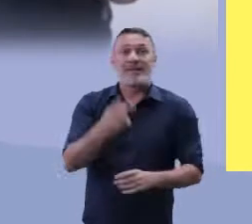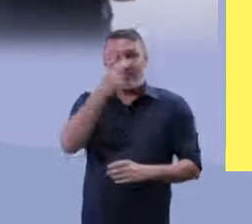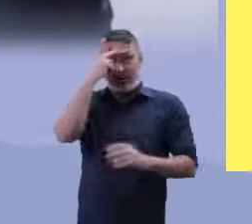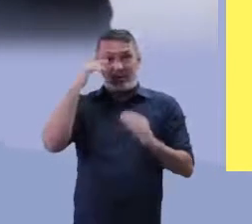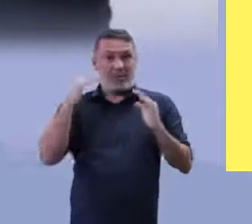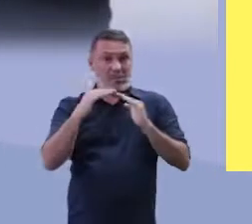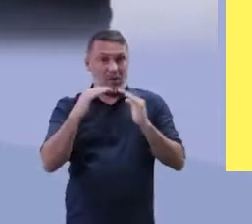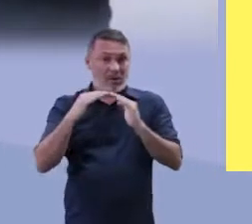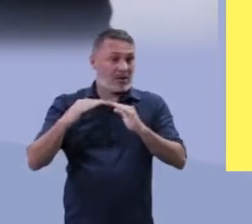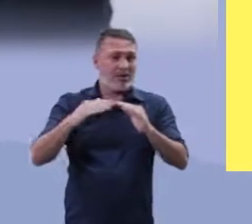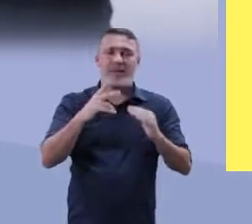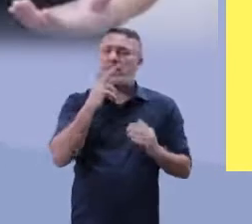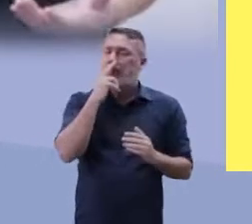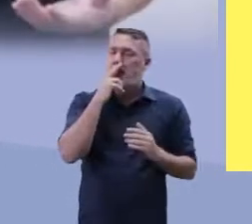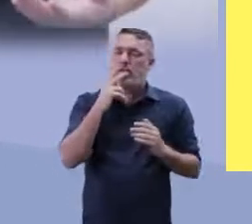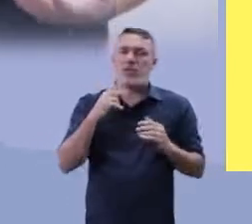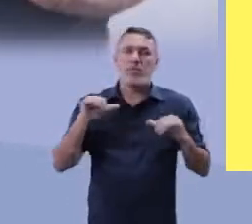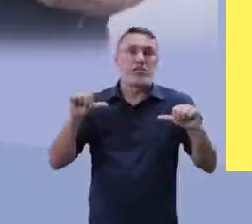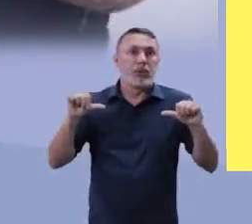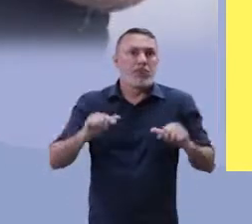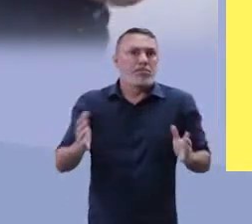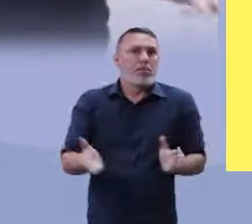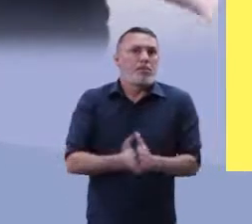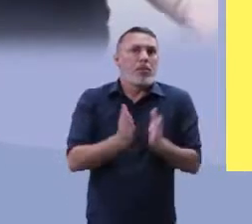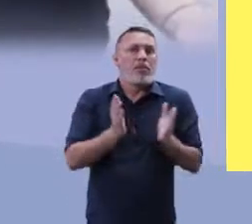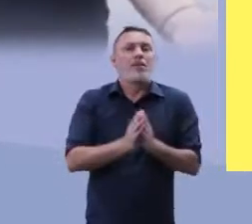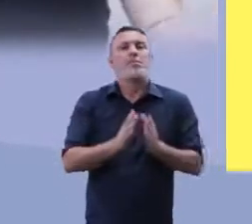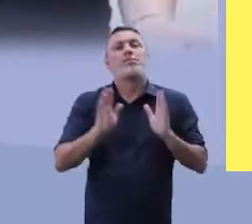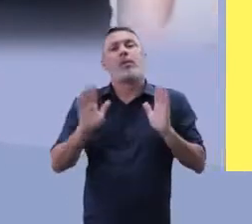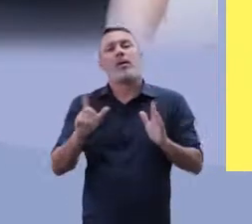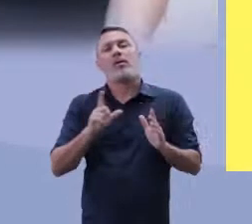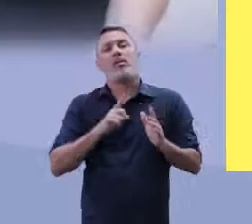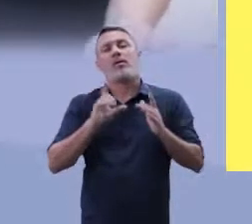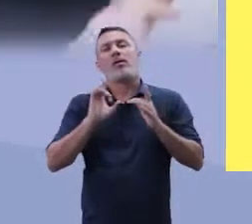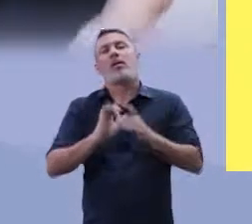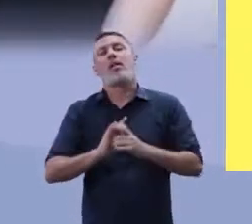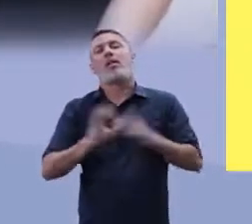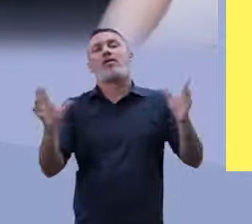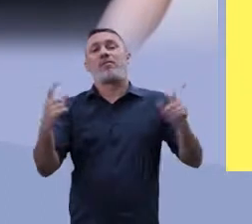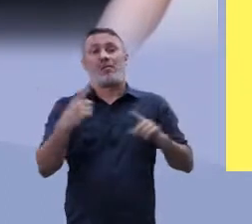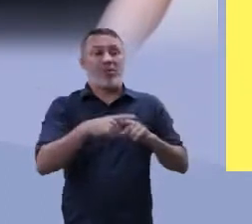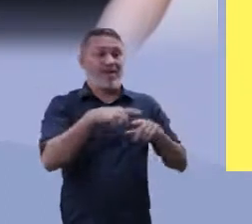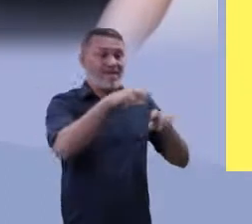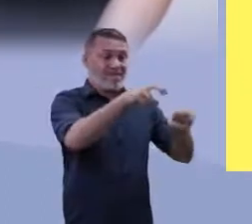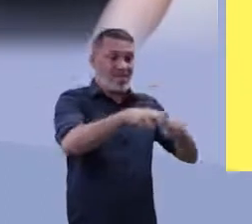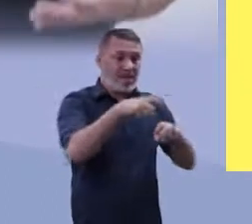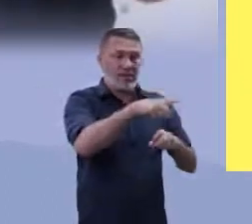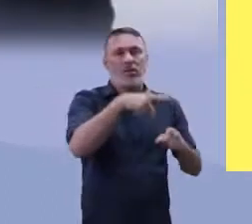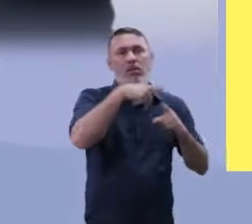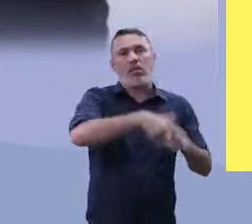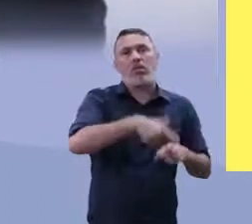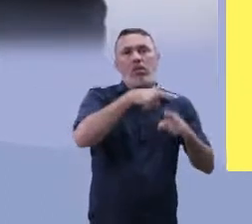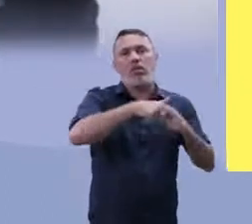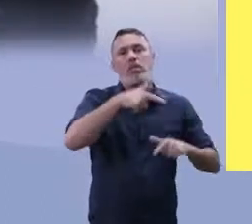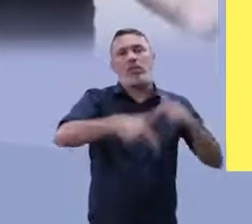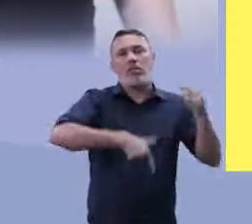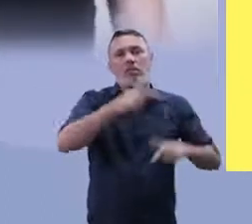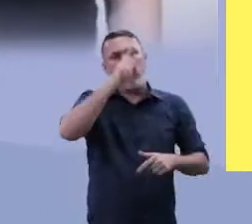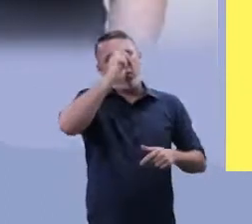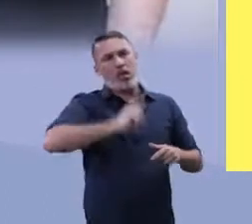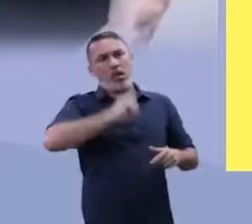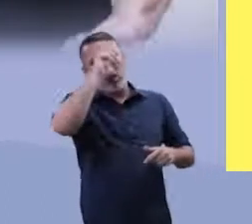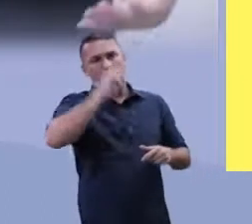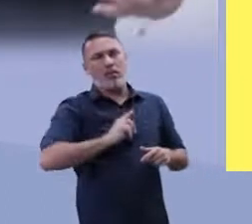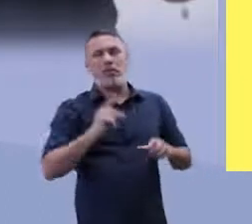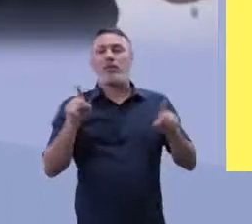em situação mais miserável, mas pelo menos eram livres, livres dos latifundiários, as pessoas estavam morando